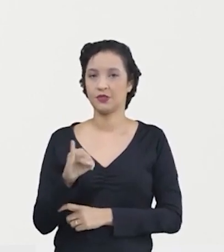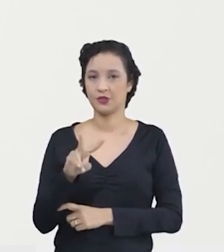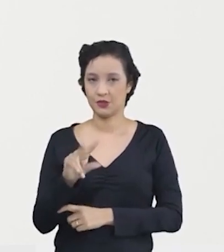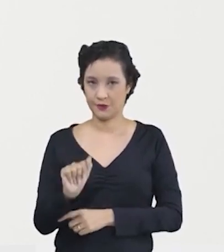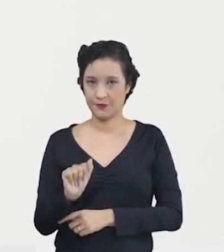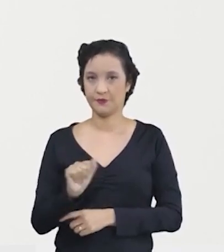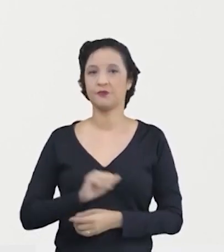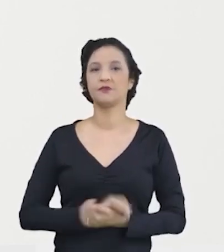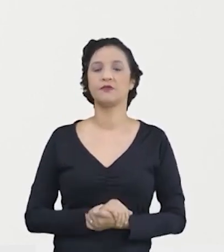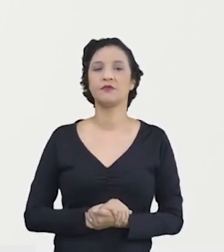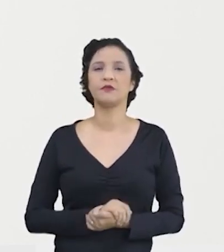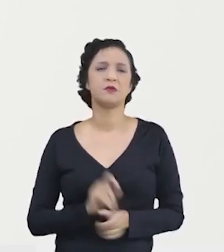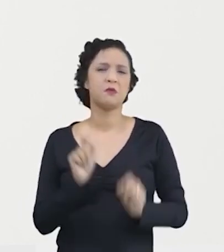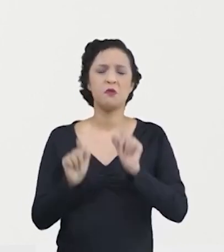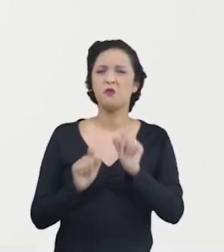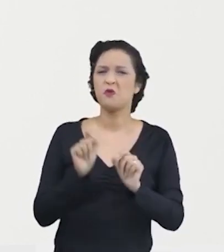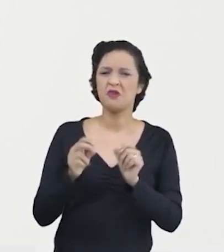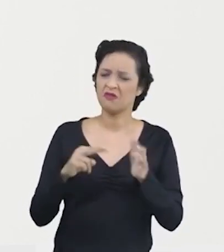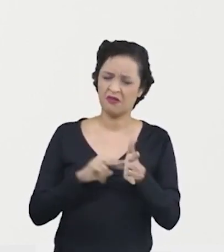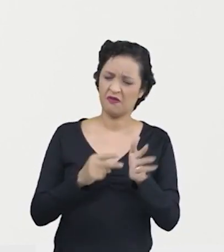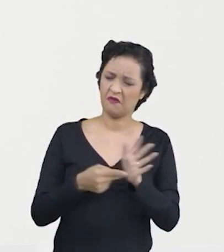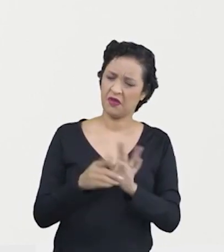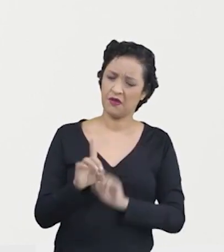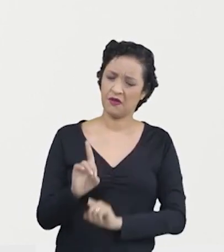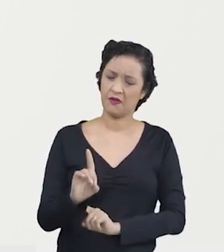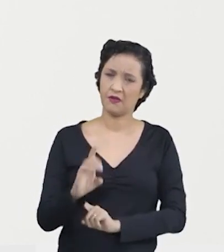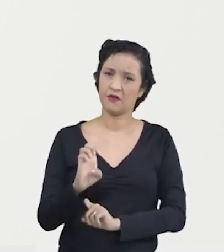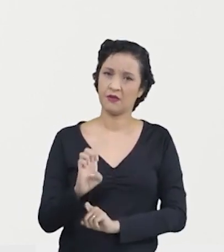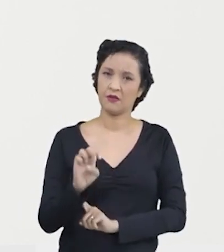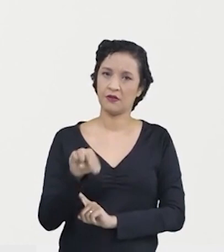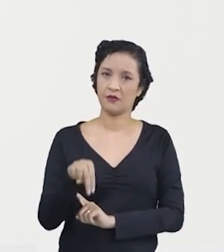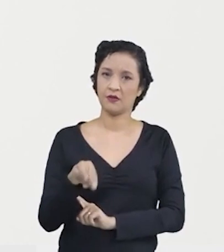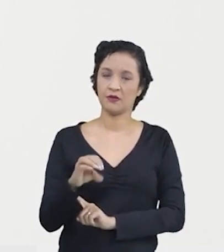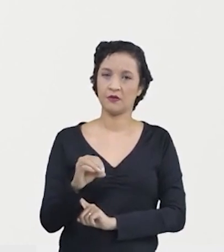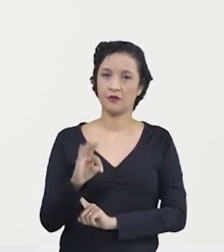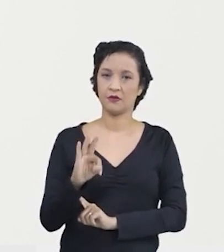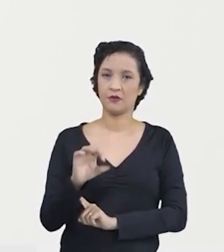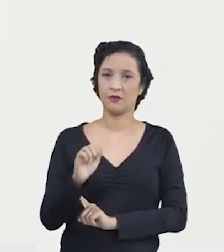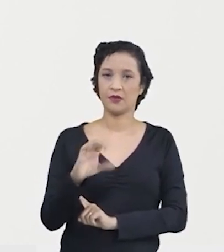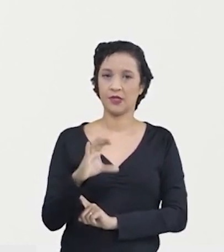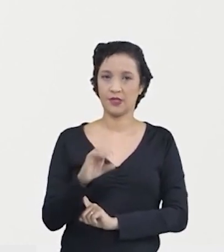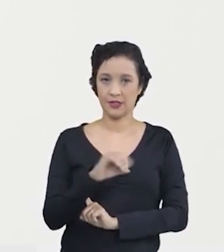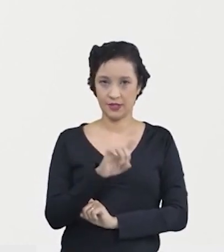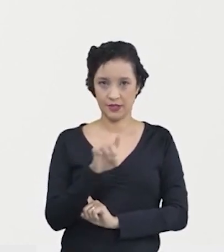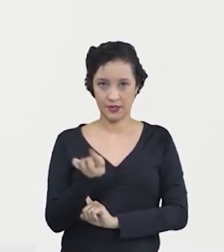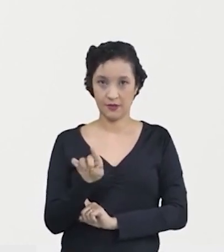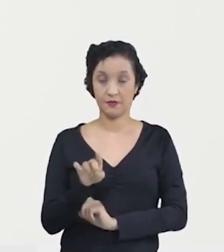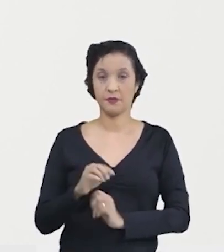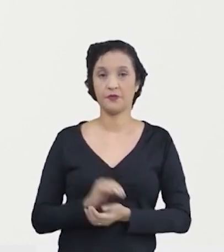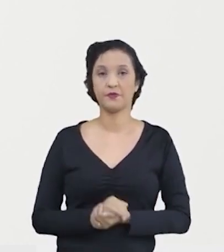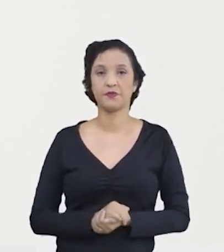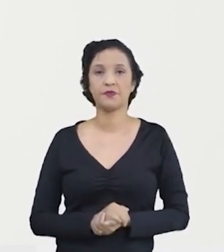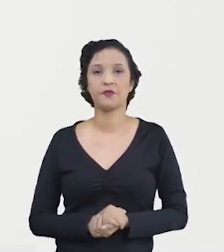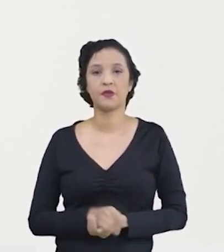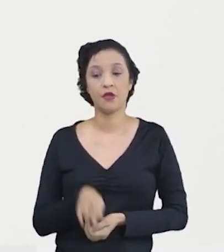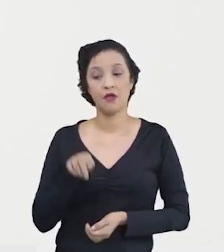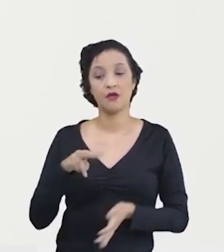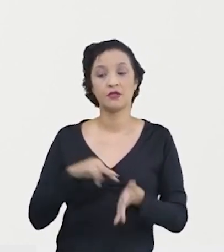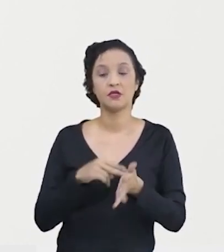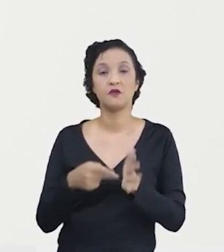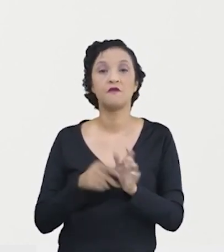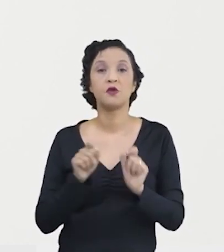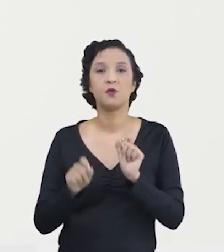O que é a denotação, professora? Denotação, quando a linguagem está no sentido